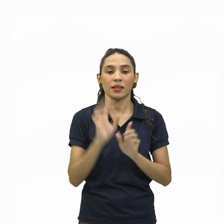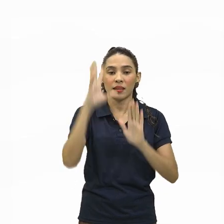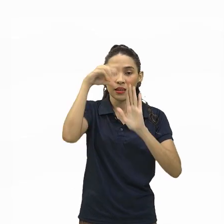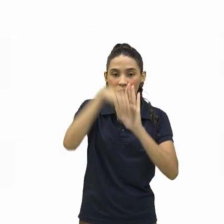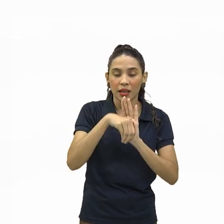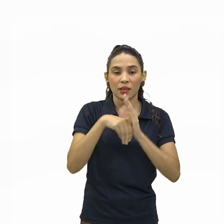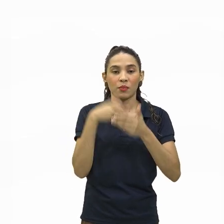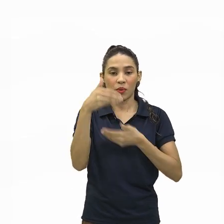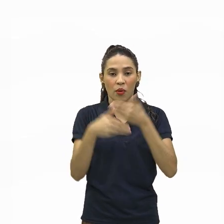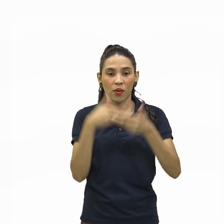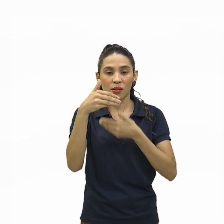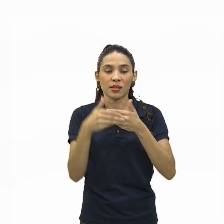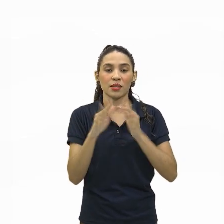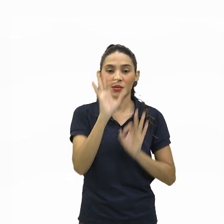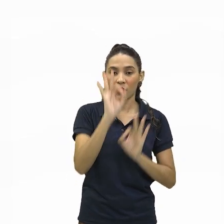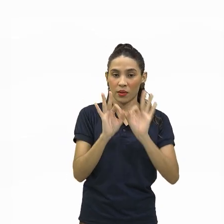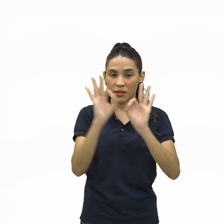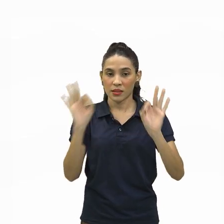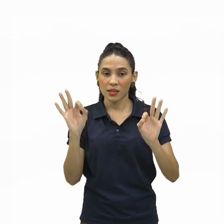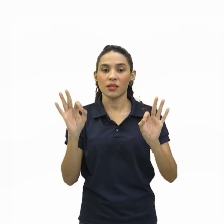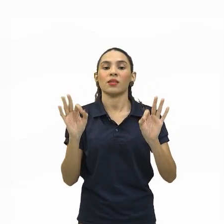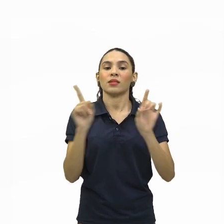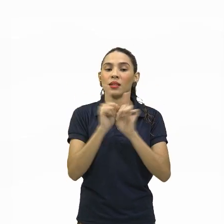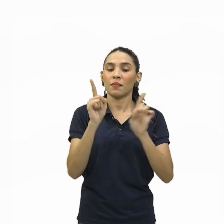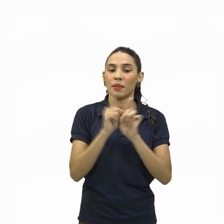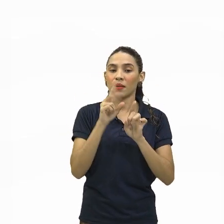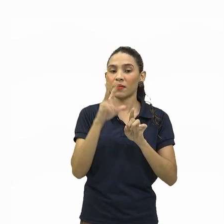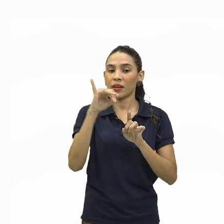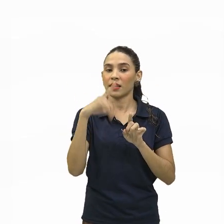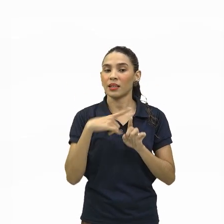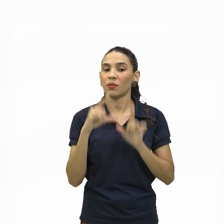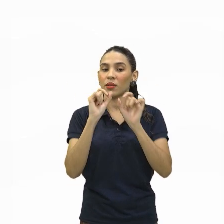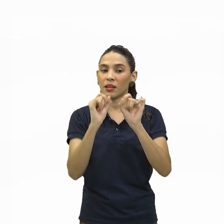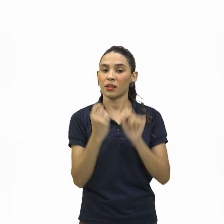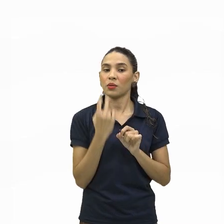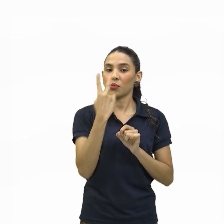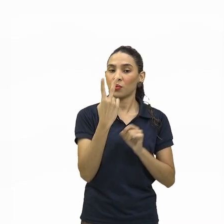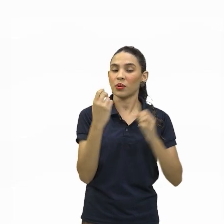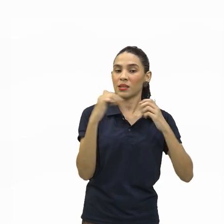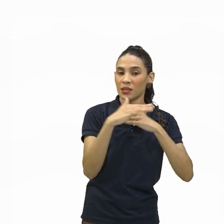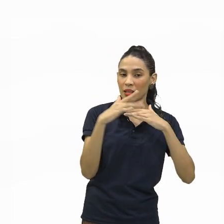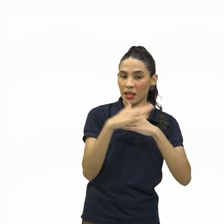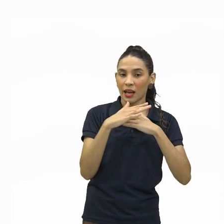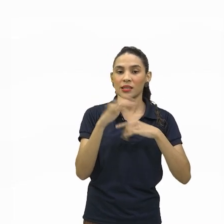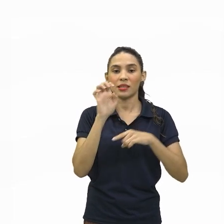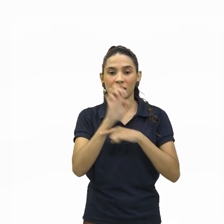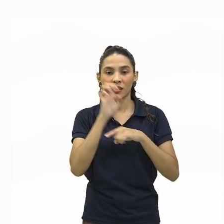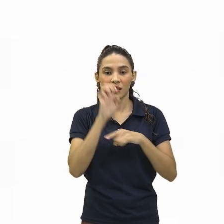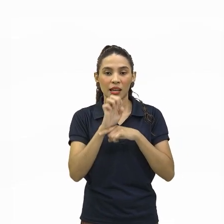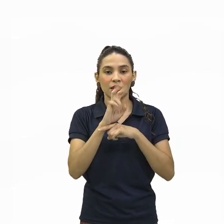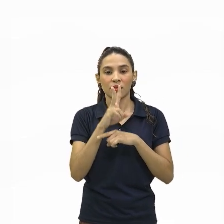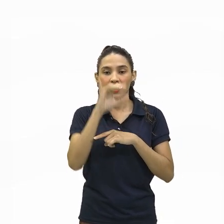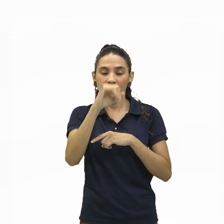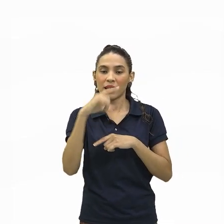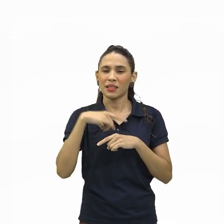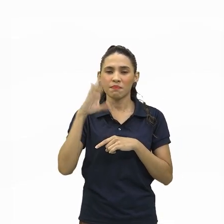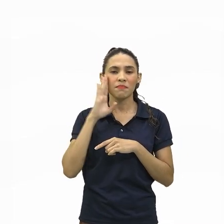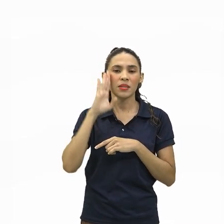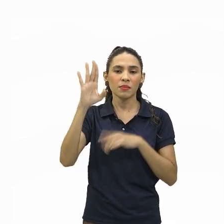desse processo de organização, você tem duas cidades-estados que ganham